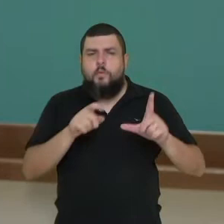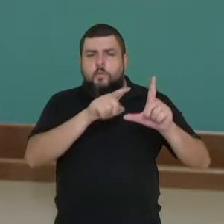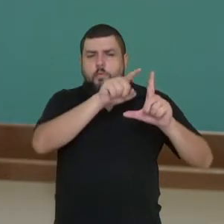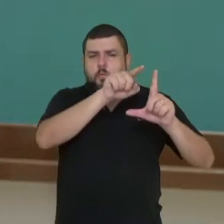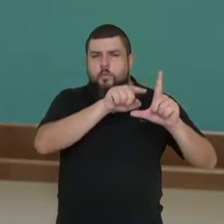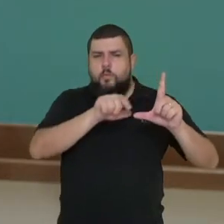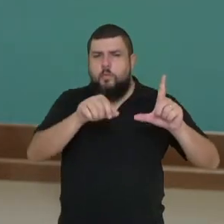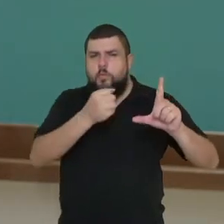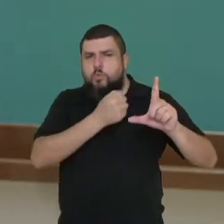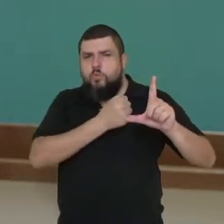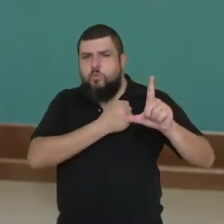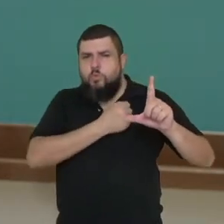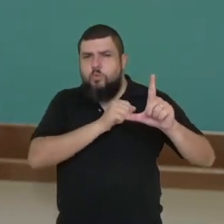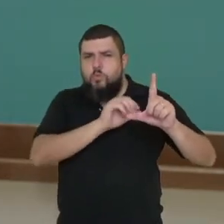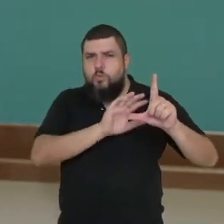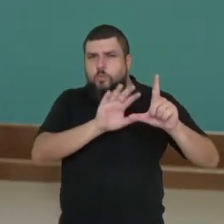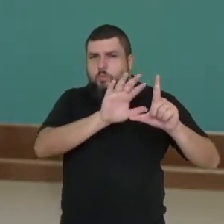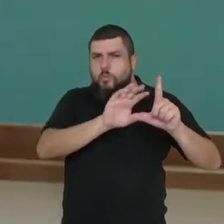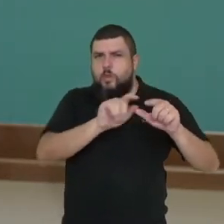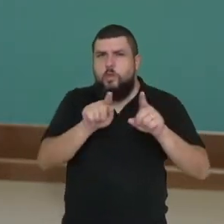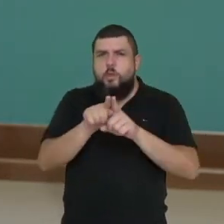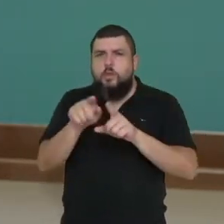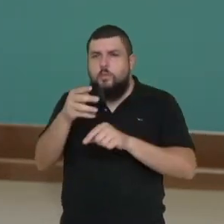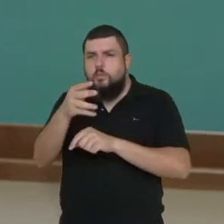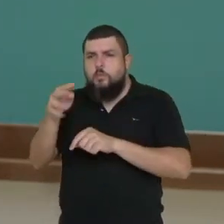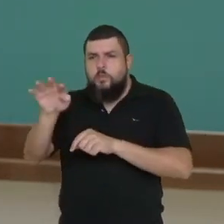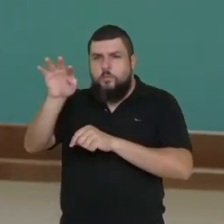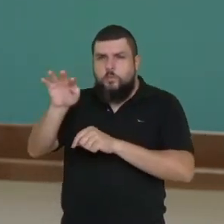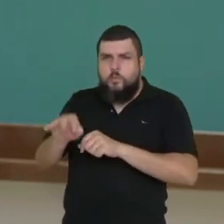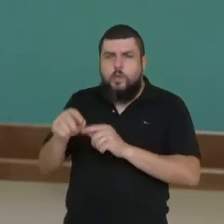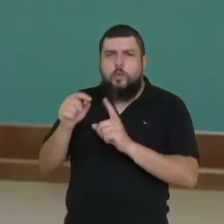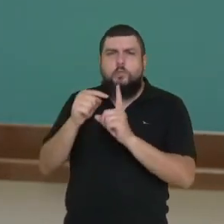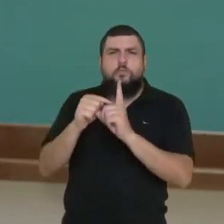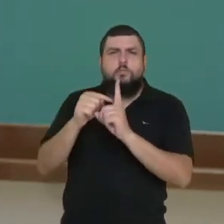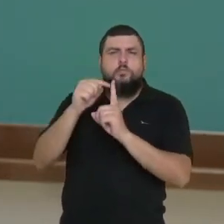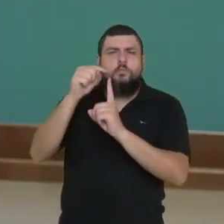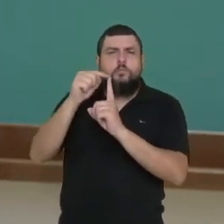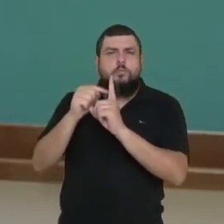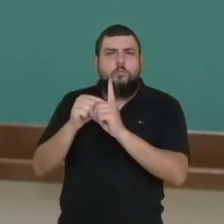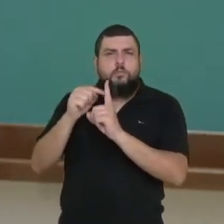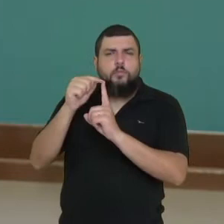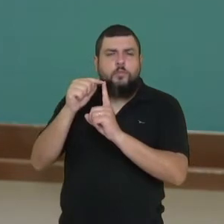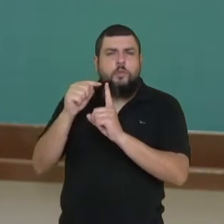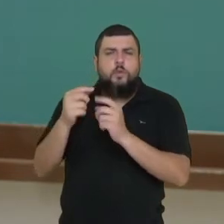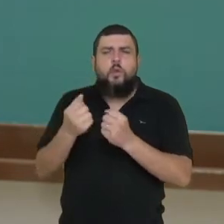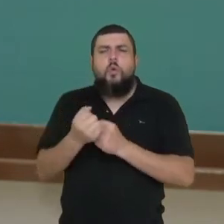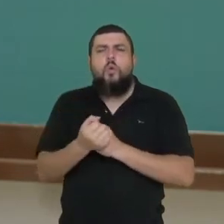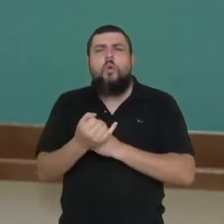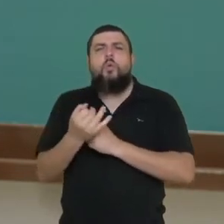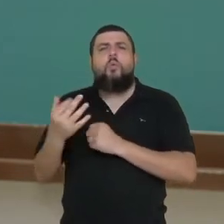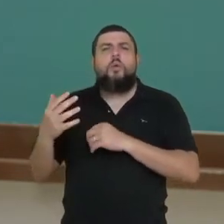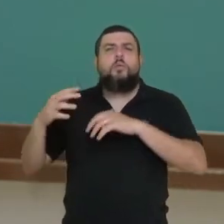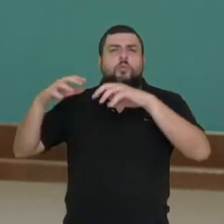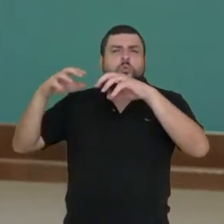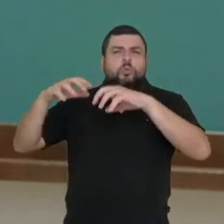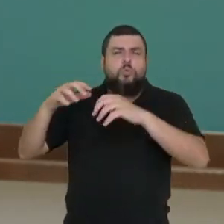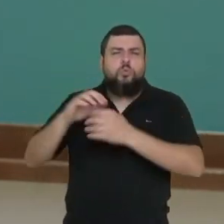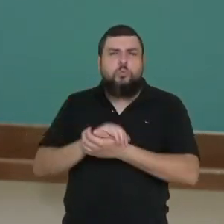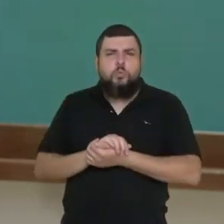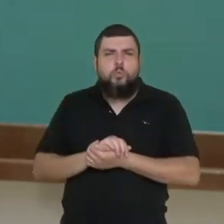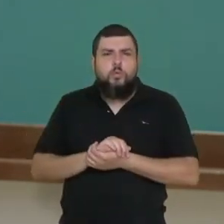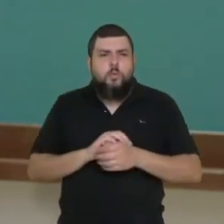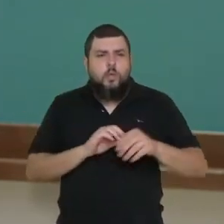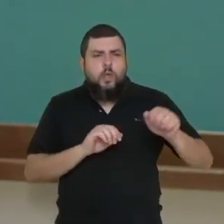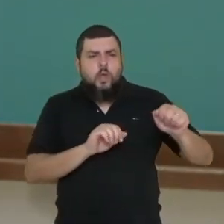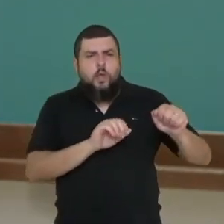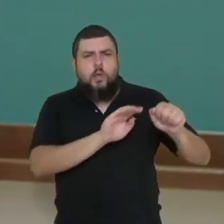biomas e aqui temos na tabela, né? Temperatura média anual, precipitação anual, né? Com base letra A, B, C